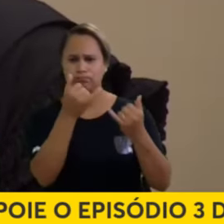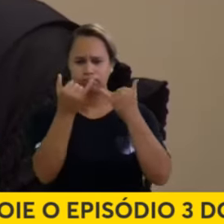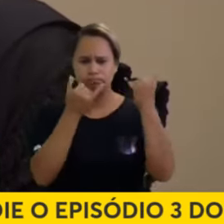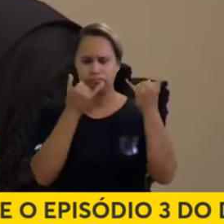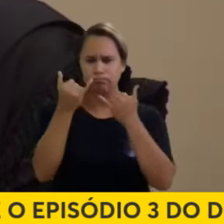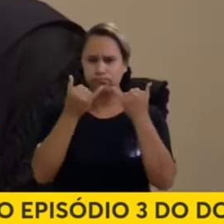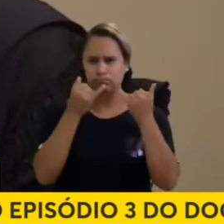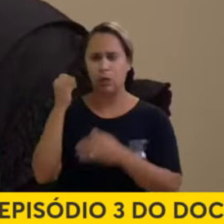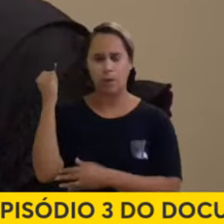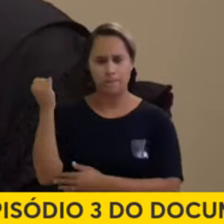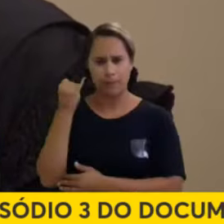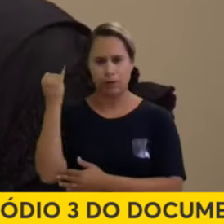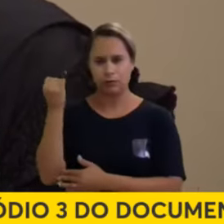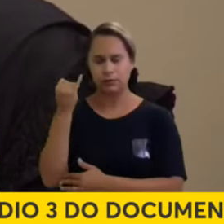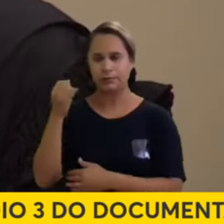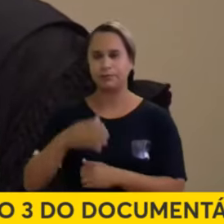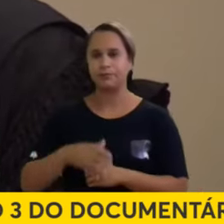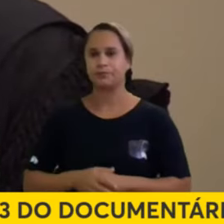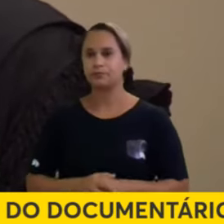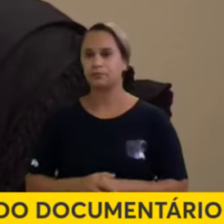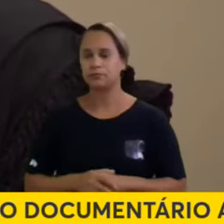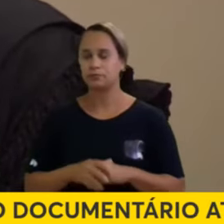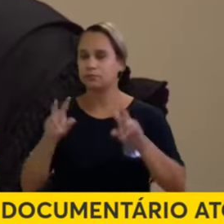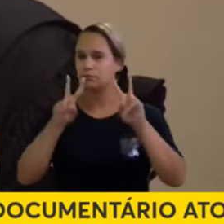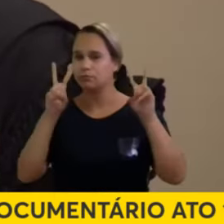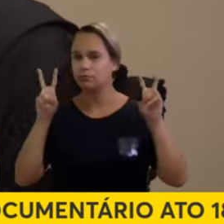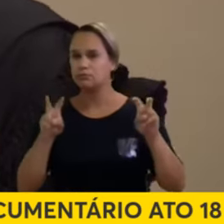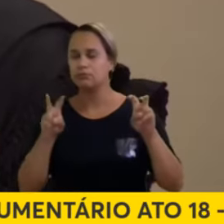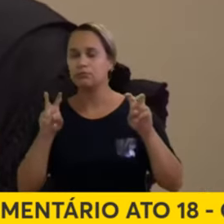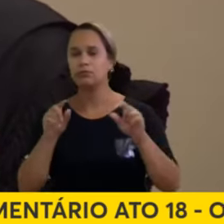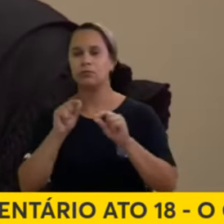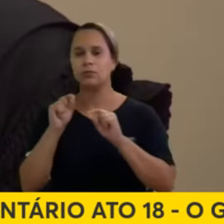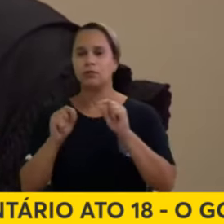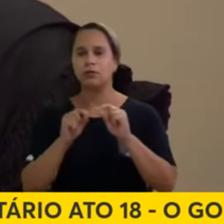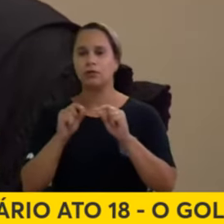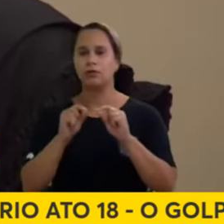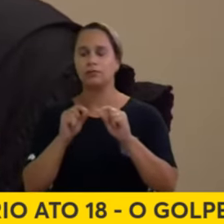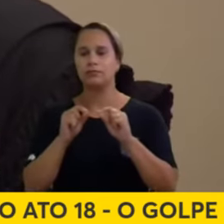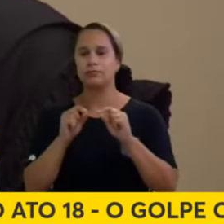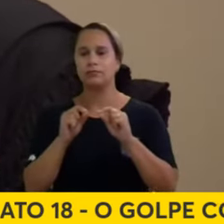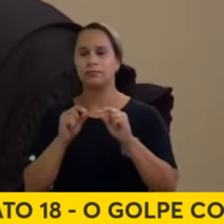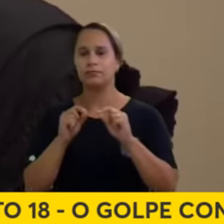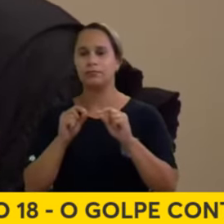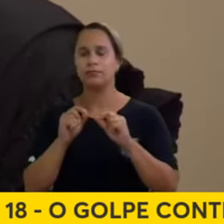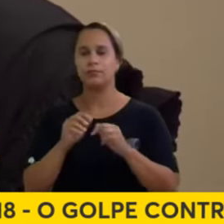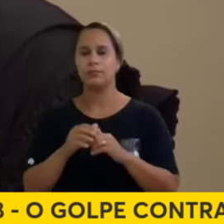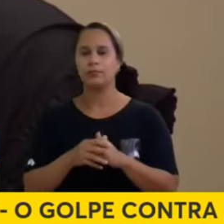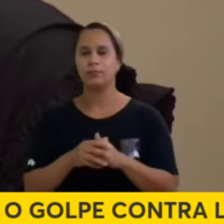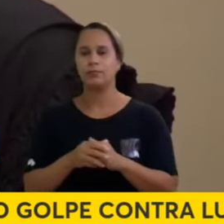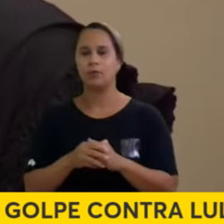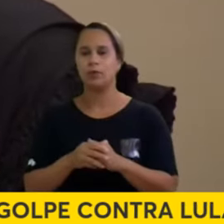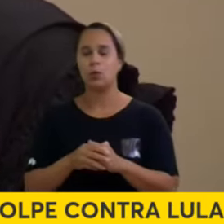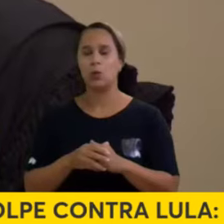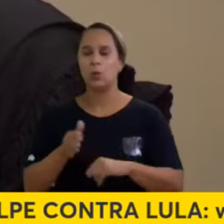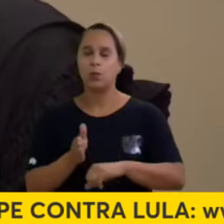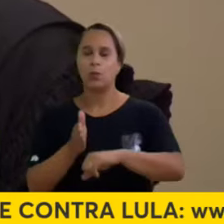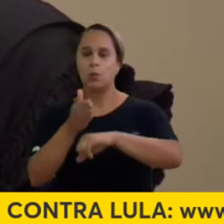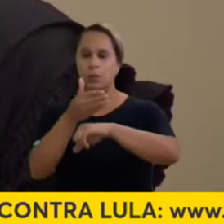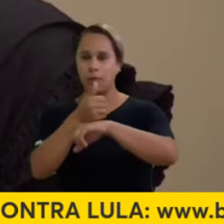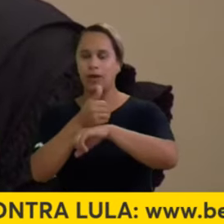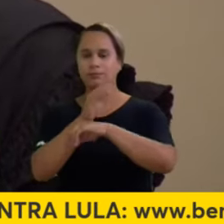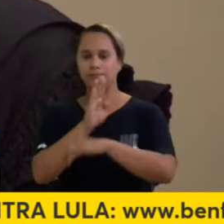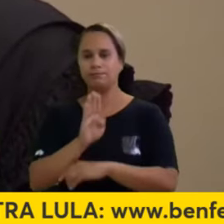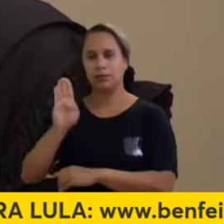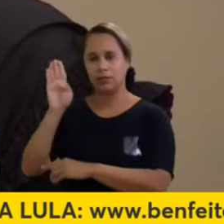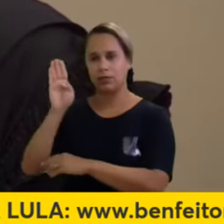Josias de Souza da wol fez menção expressa do acerto do pré-candidato boulos à prefeitura de São Paulo na compra de um